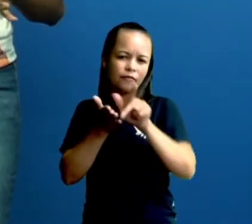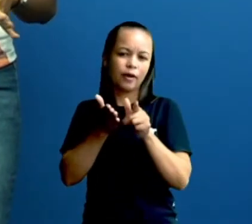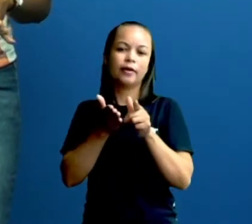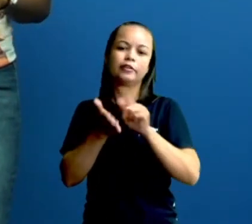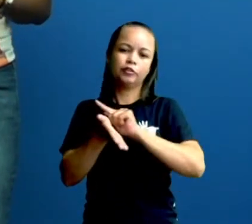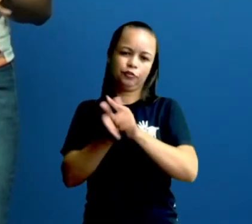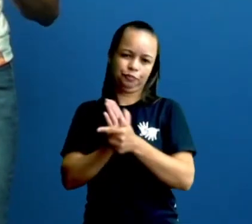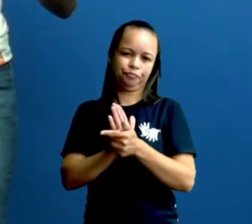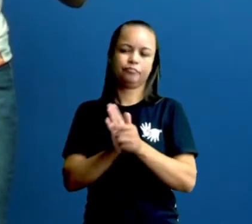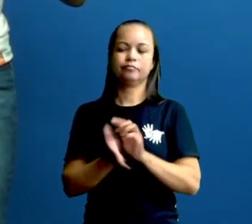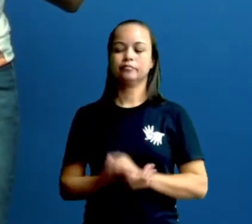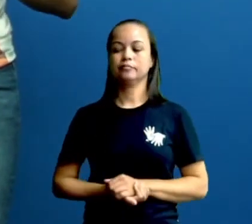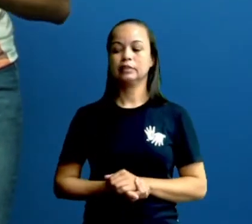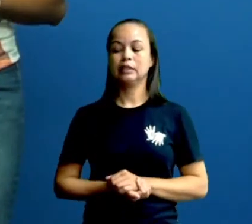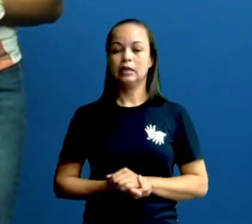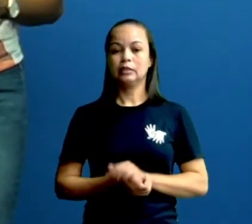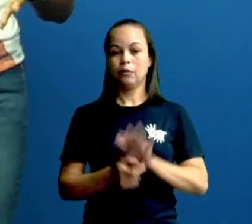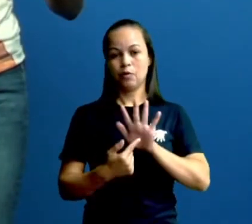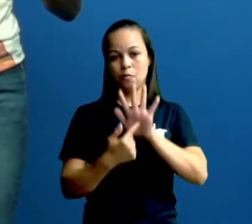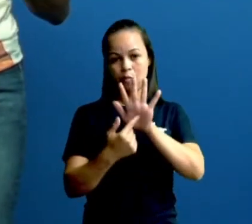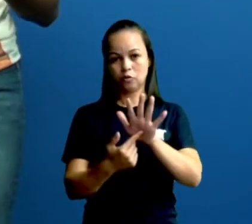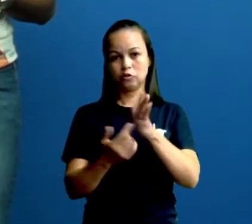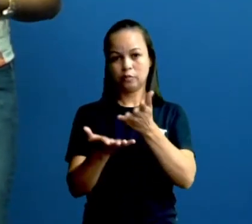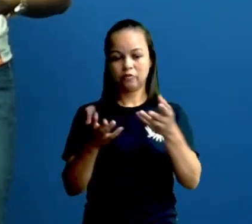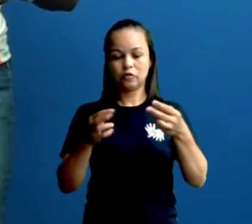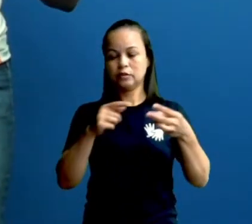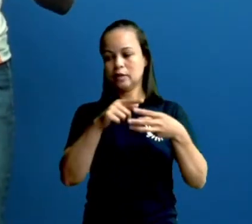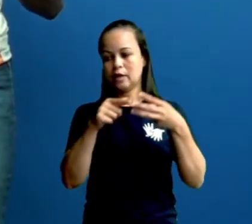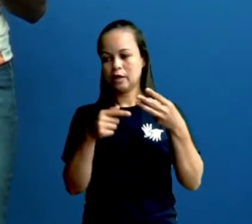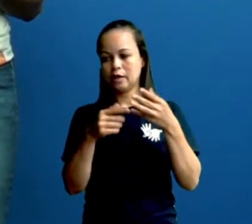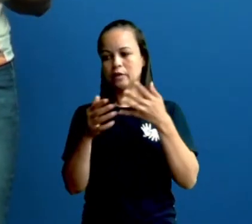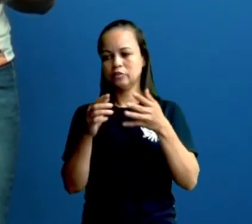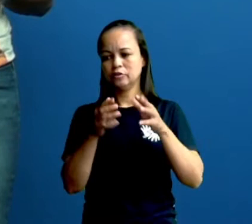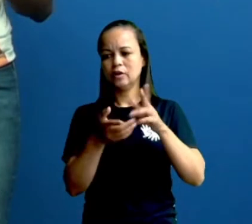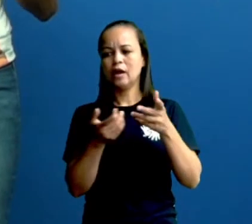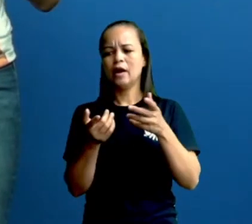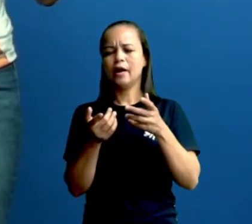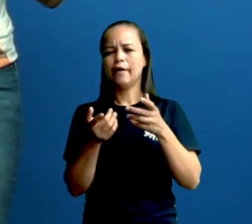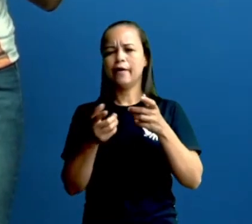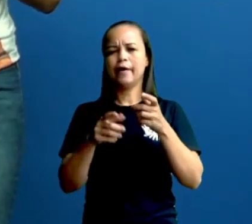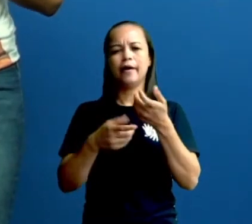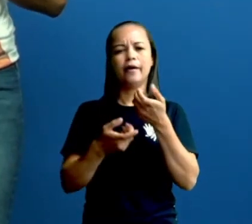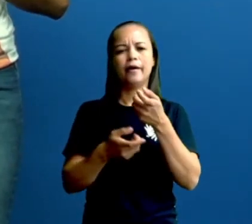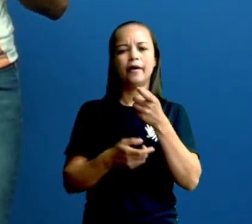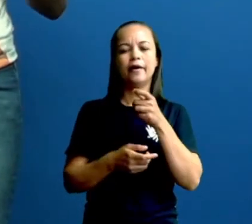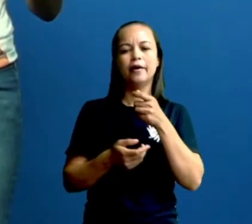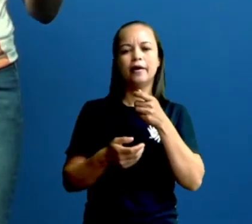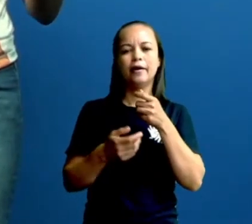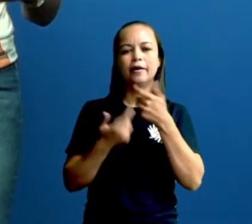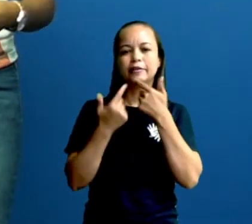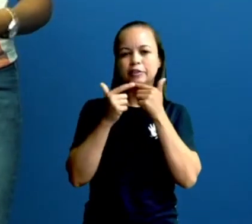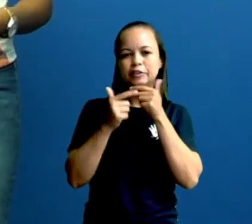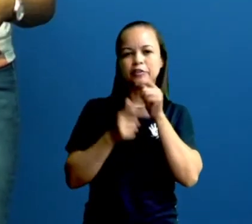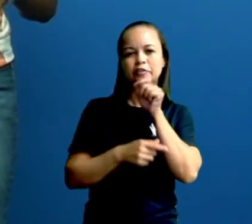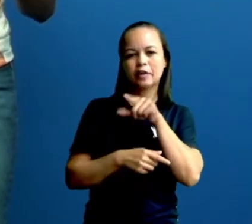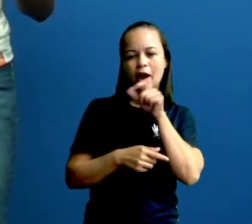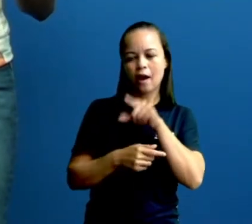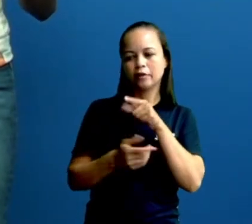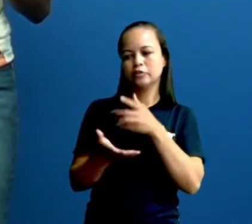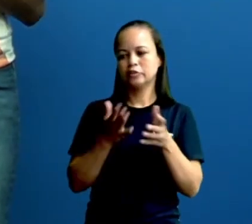eu separei para vocês charges, cartoons e as tirinhas, que é o foco de hoje, o comic